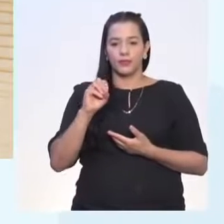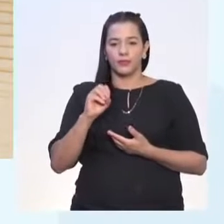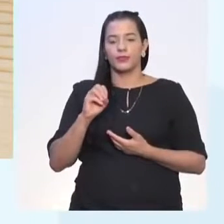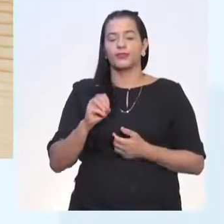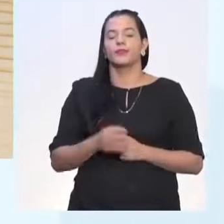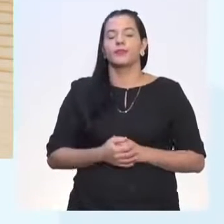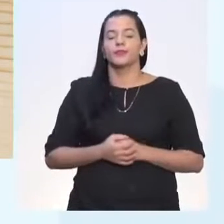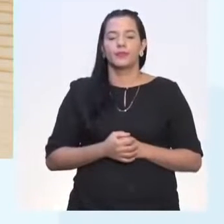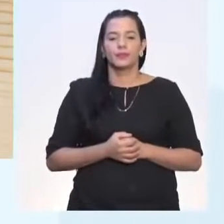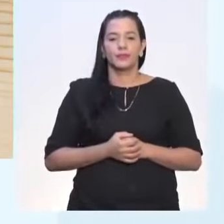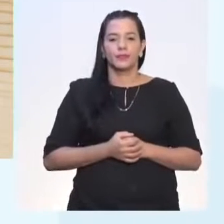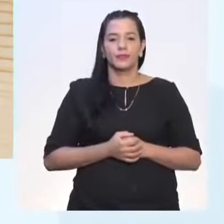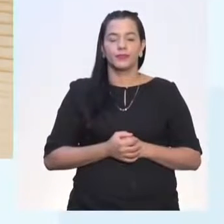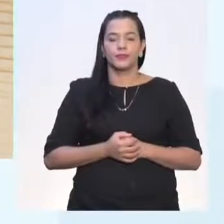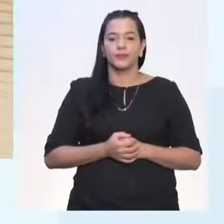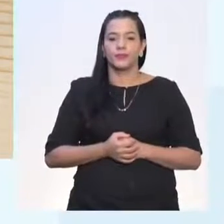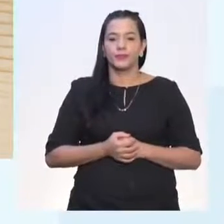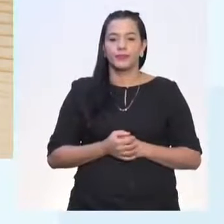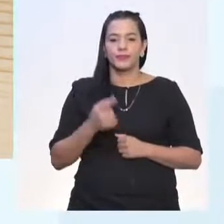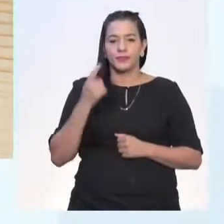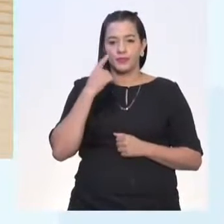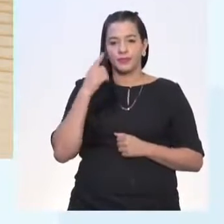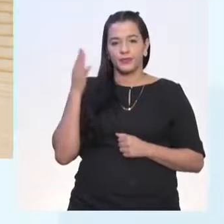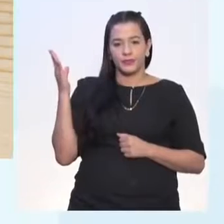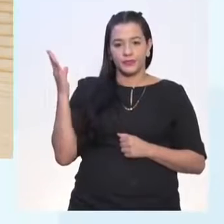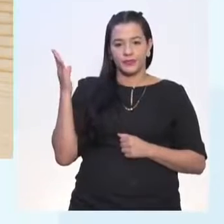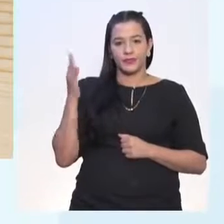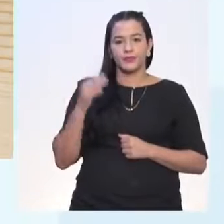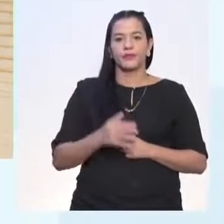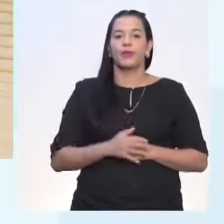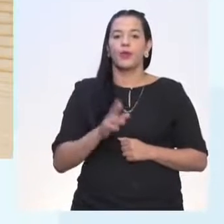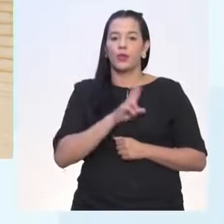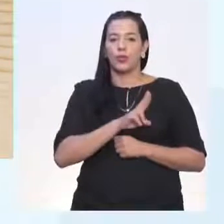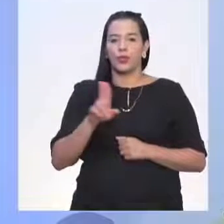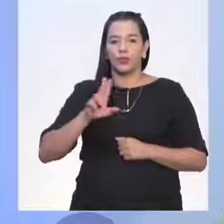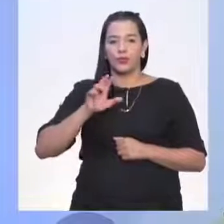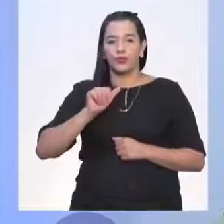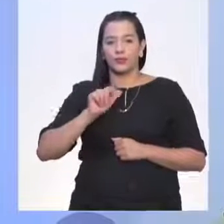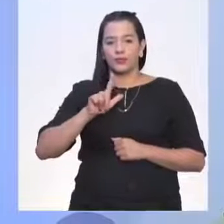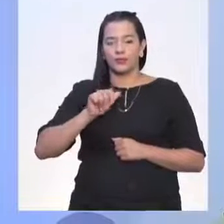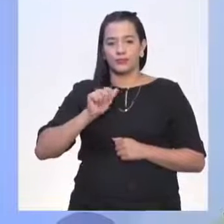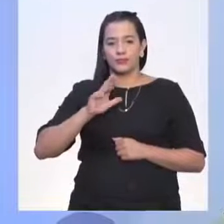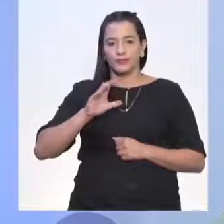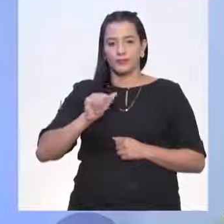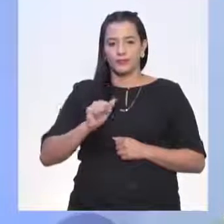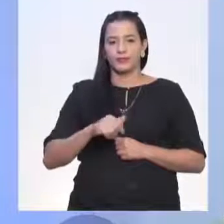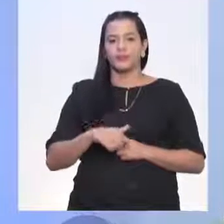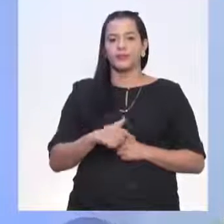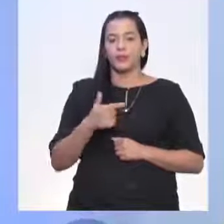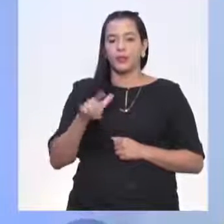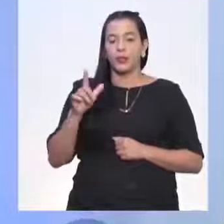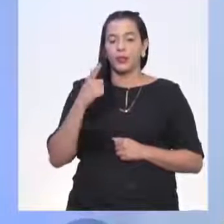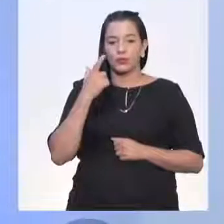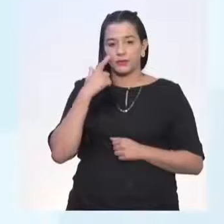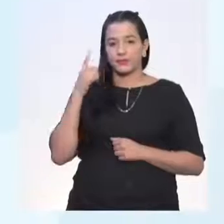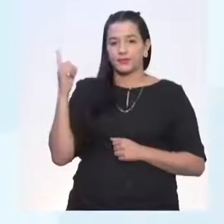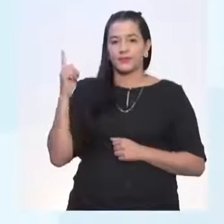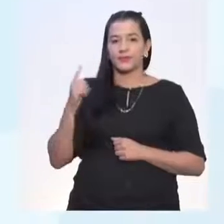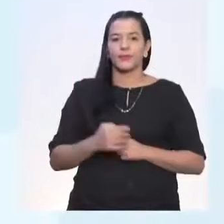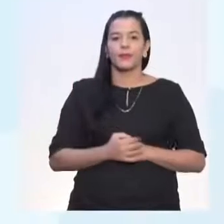de alavanca interfixa. Está aí para você uma alavanca interfixa. Agora vamos ver uma outra condição? Vamos